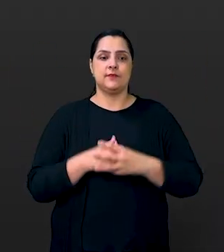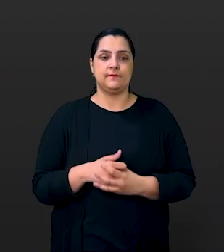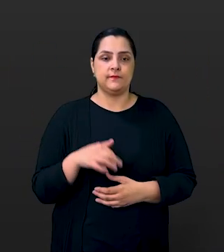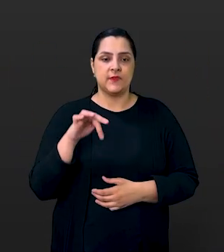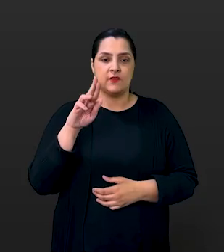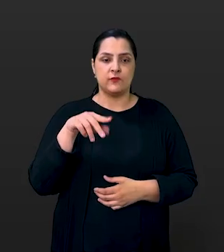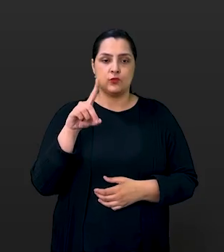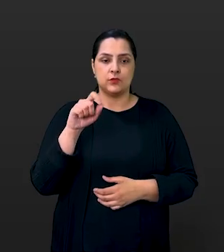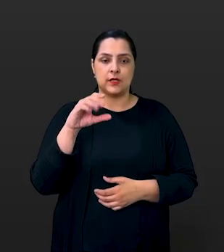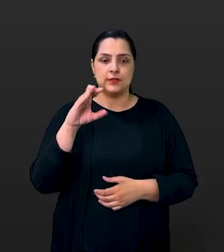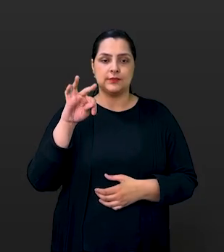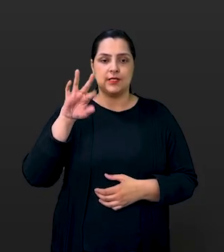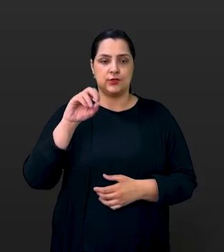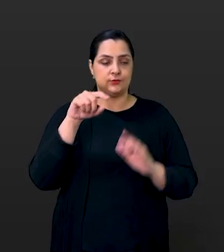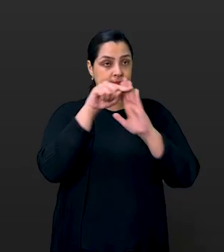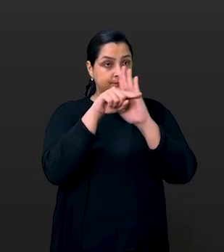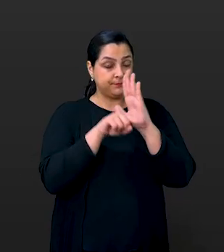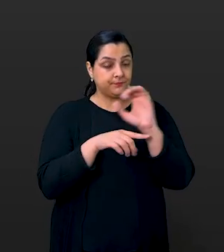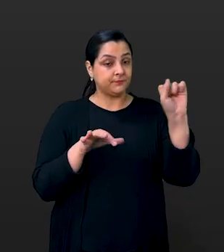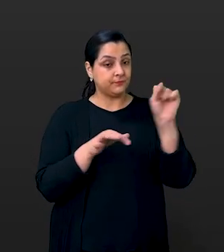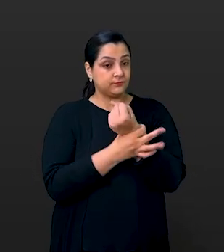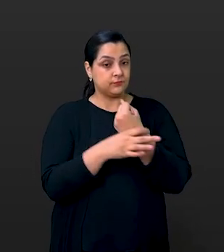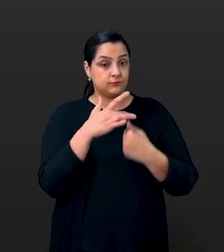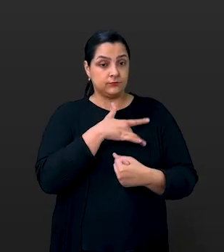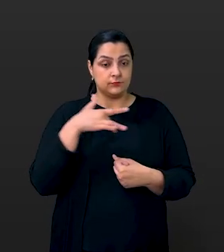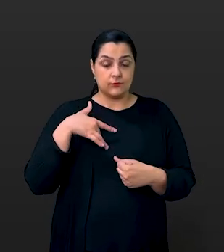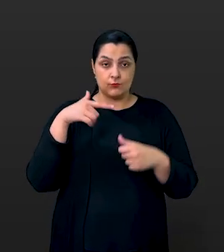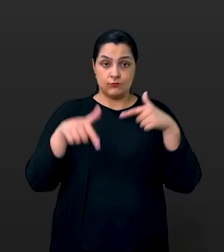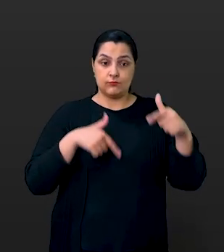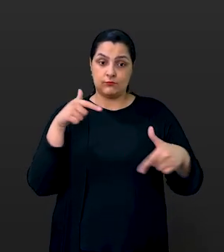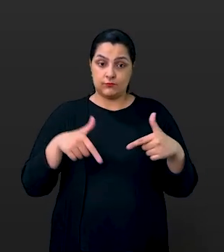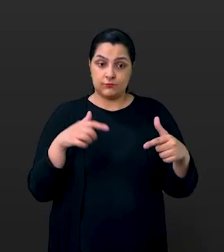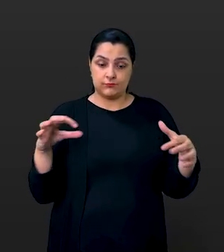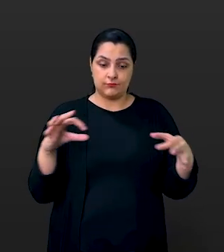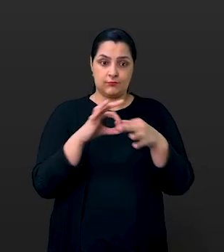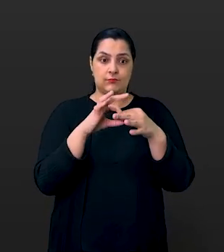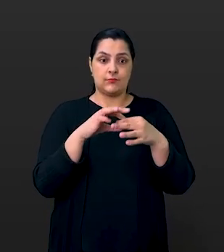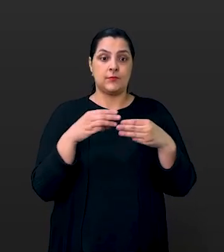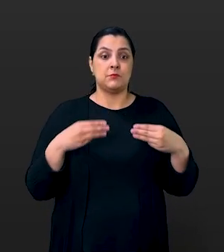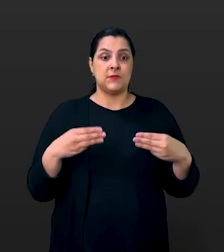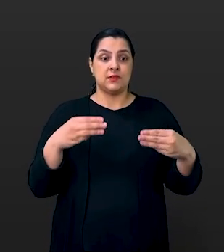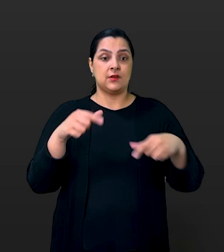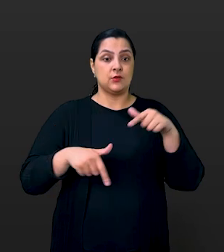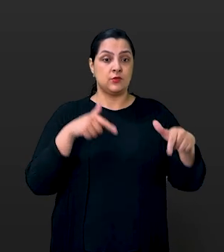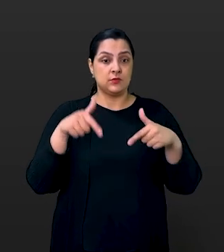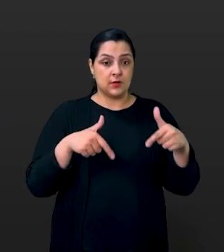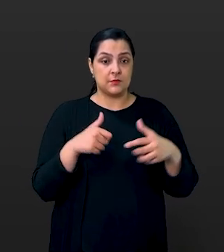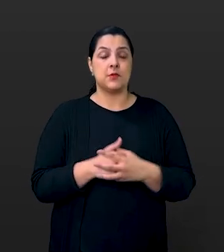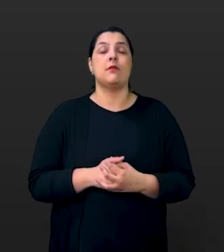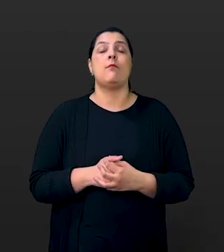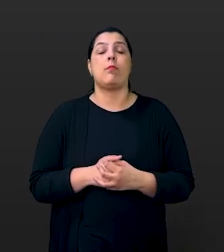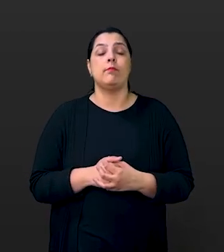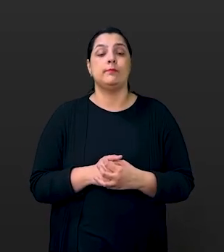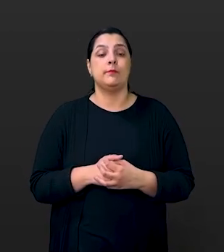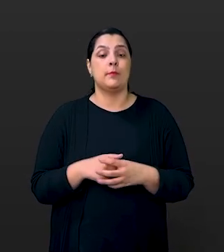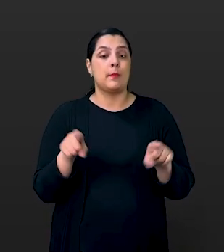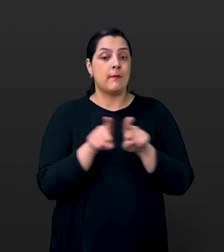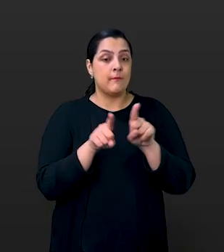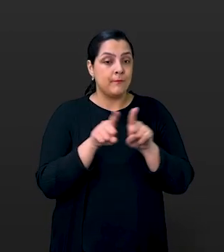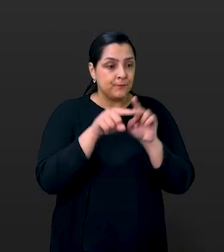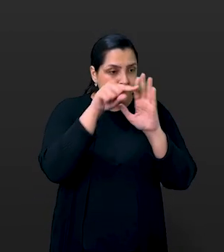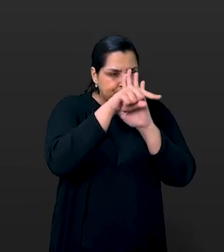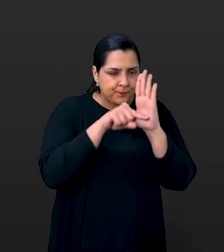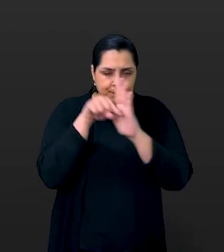A Fundacentro, instituição de pesquisa em segurança e saúde no trabalho vinculada ao Ministério do Trabalho e Emprego, além